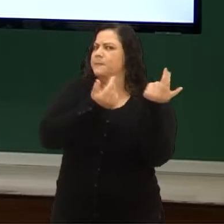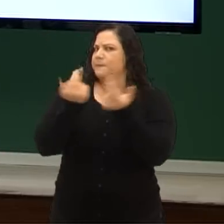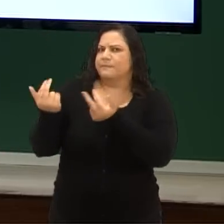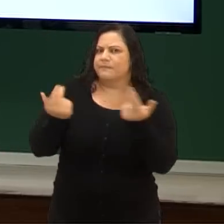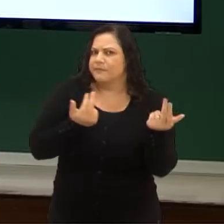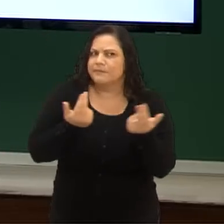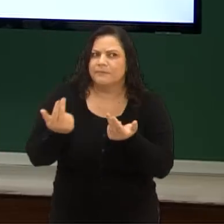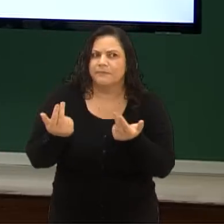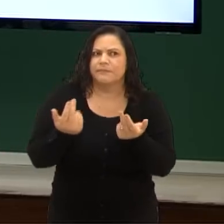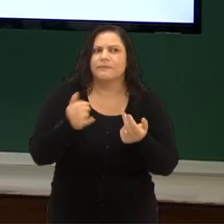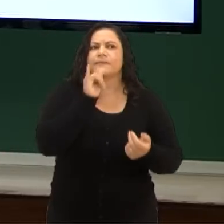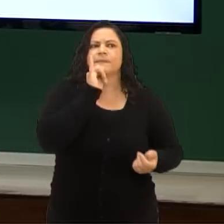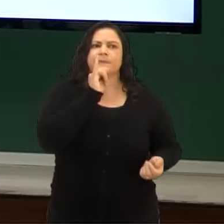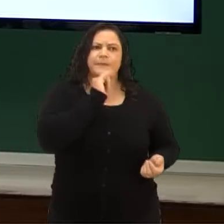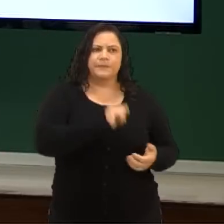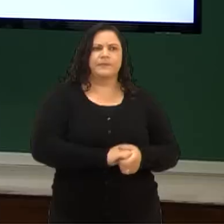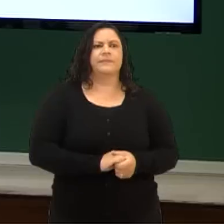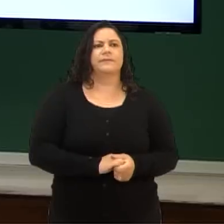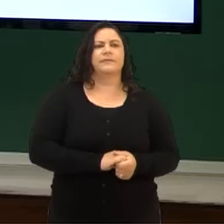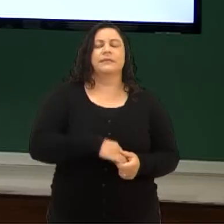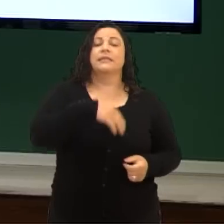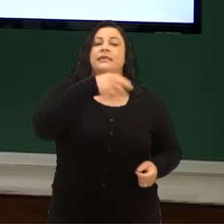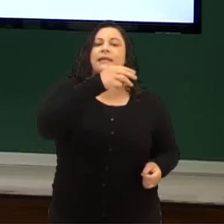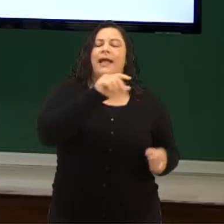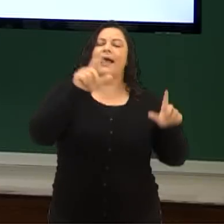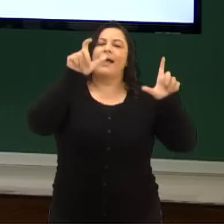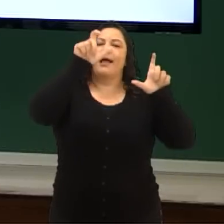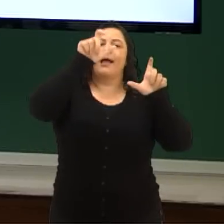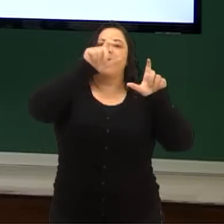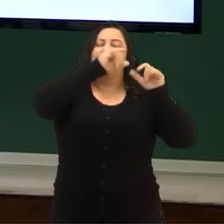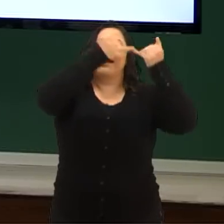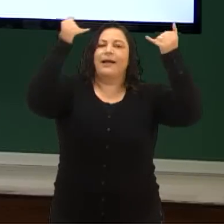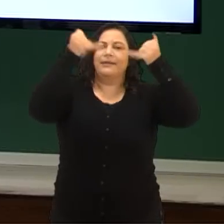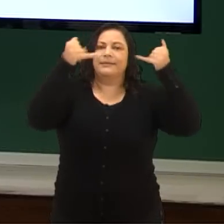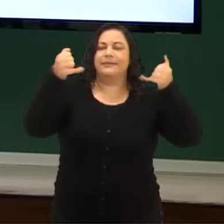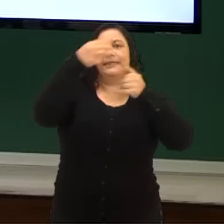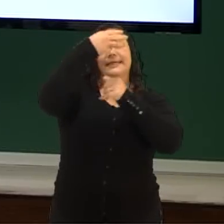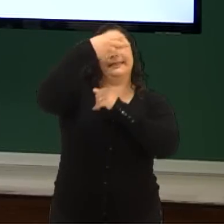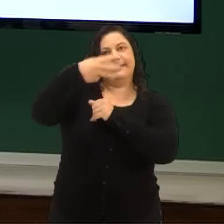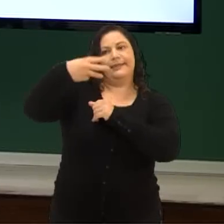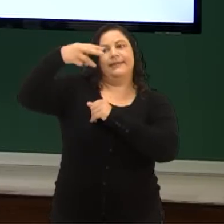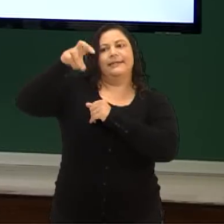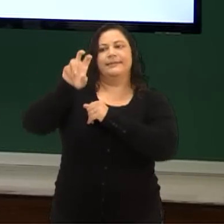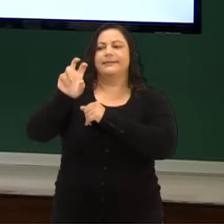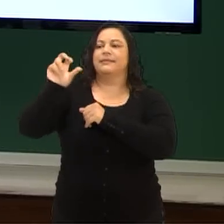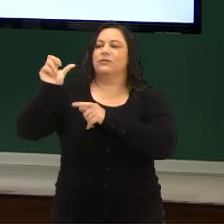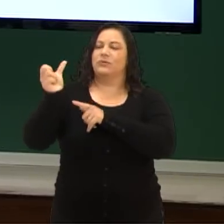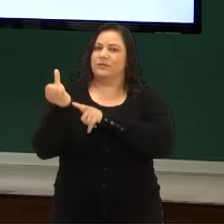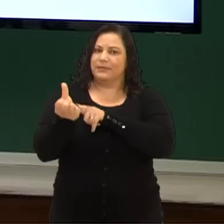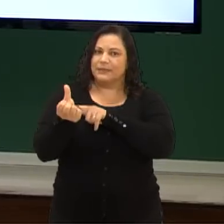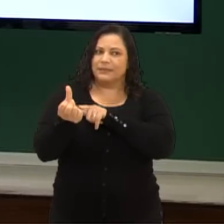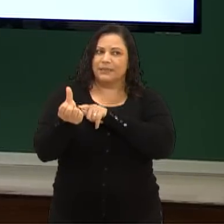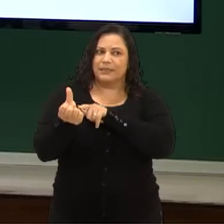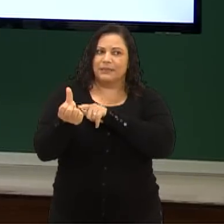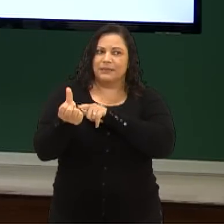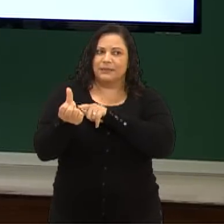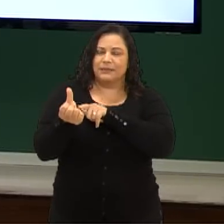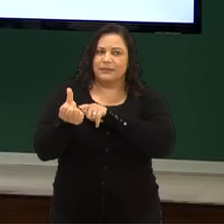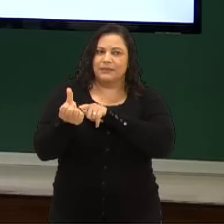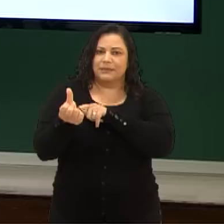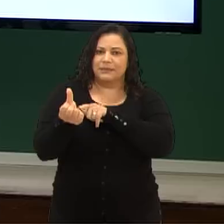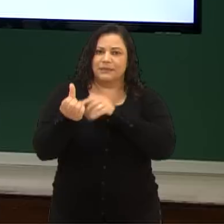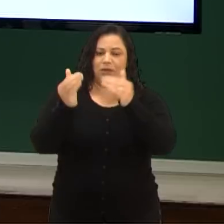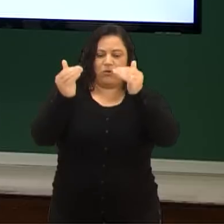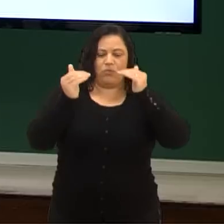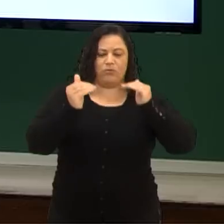transformar essa linha 3, 5, 6 numa coluna, olha só o que vira. 3, 5, 6. Tudo bem? Olha a identificação. Os elementos